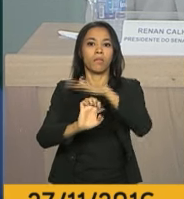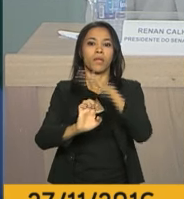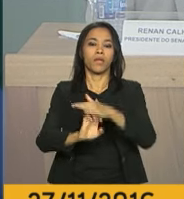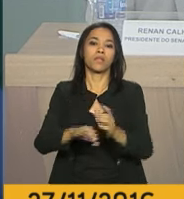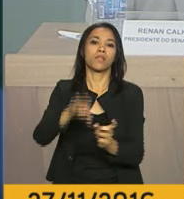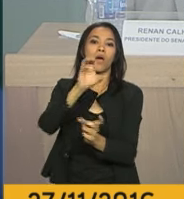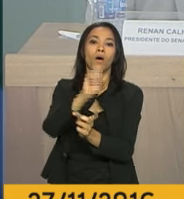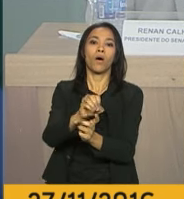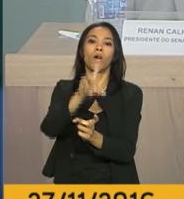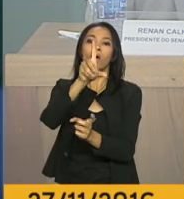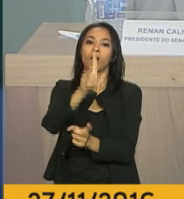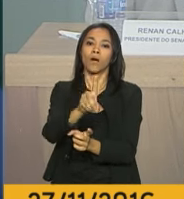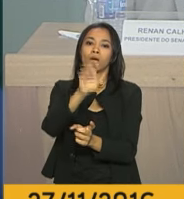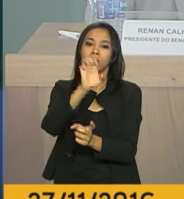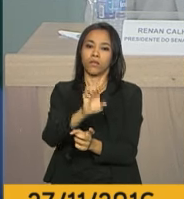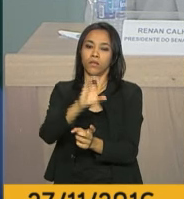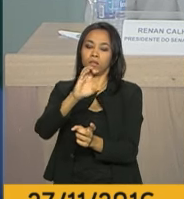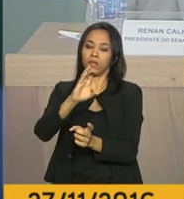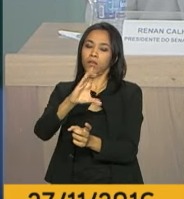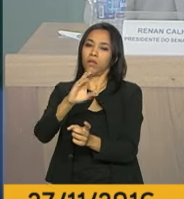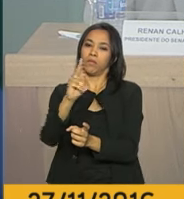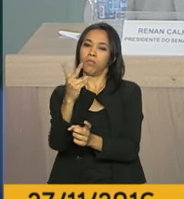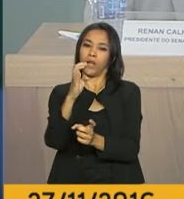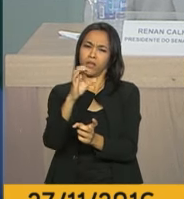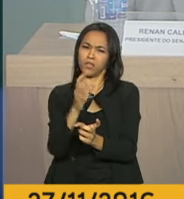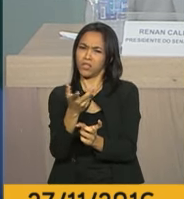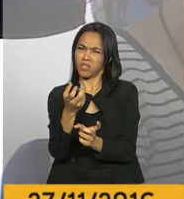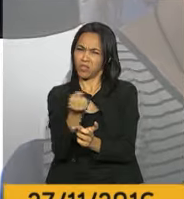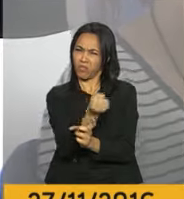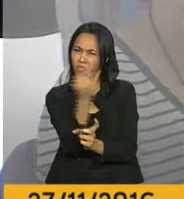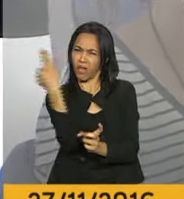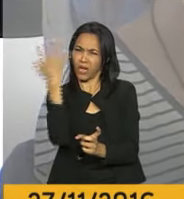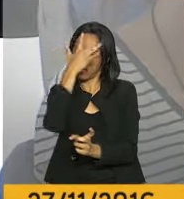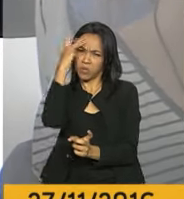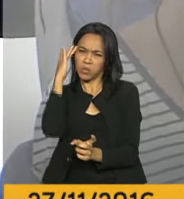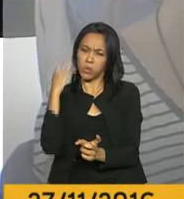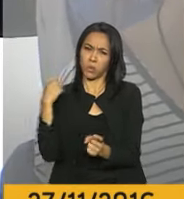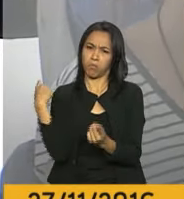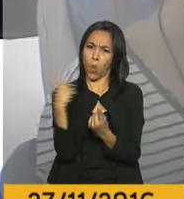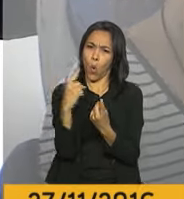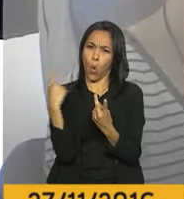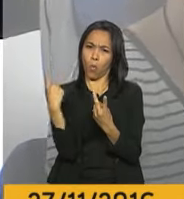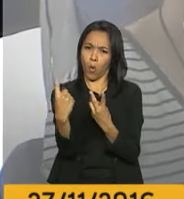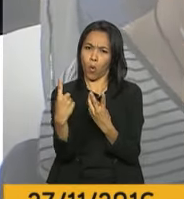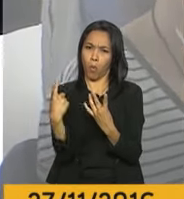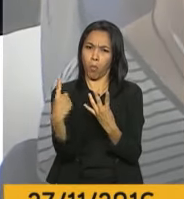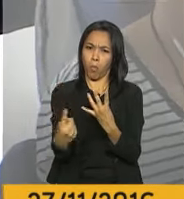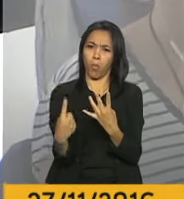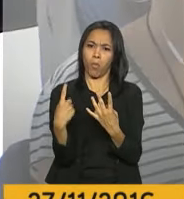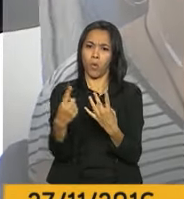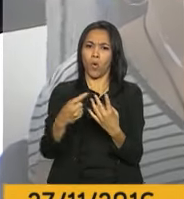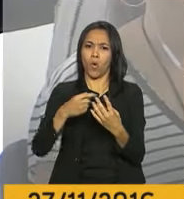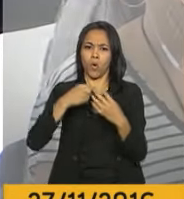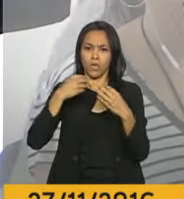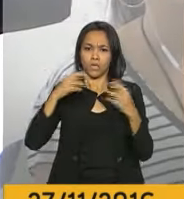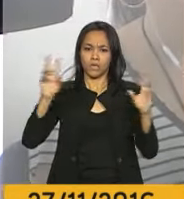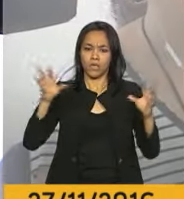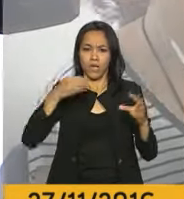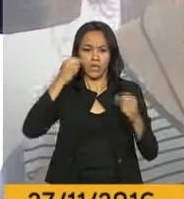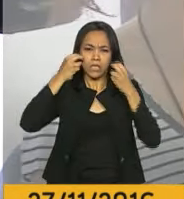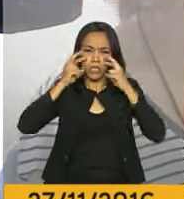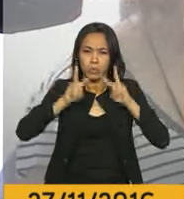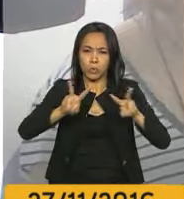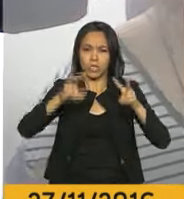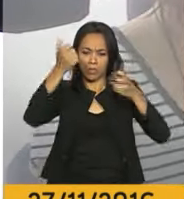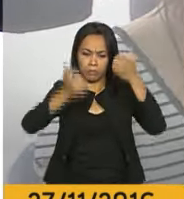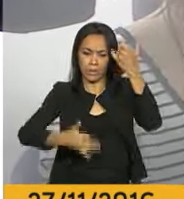já foi firmado. E, enfim, são mais de 70 executivos prestando depoimento, já se fala em mais de 100 deputados e